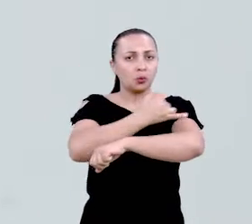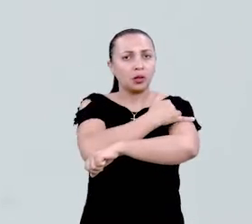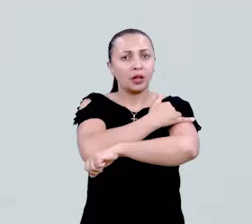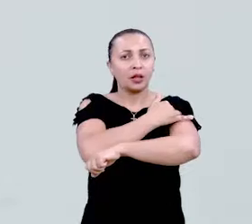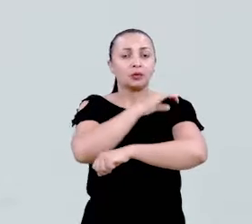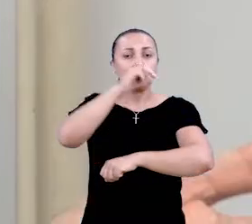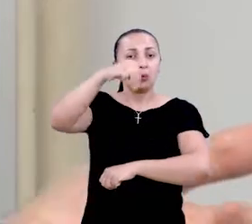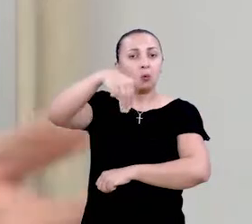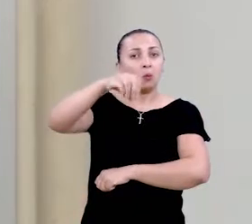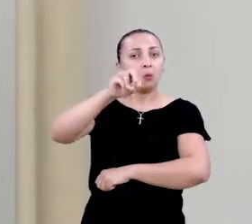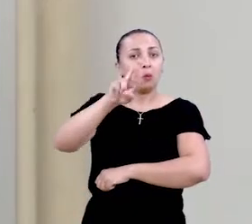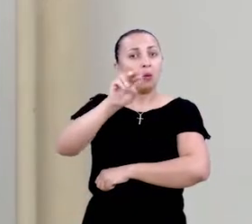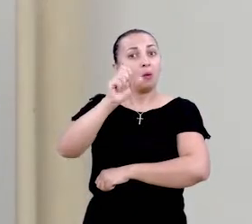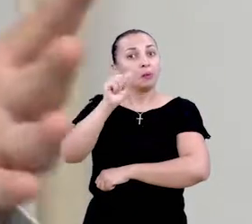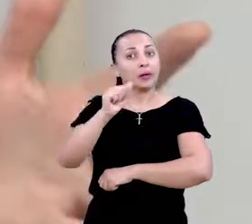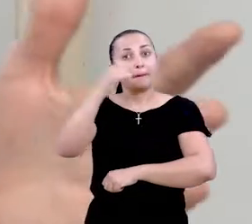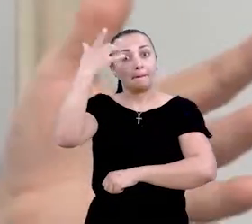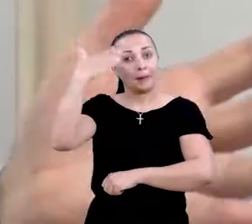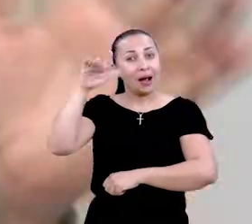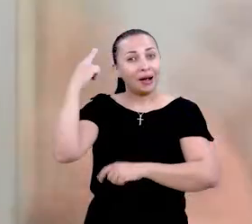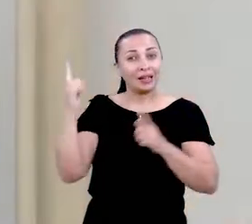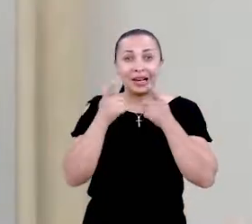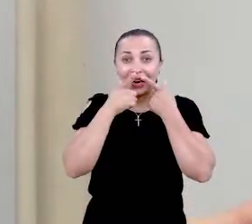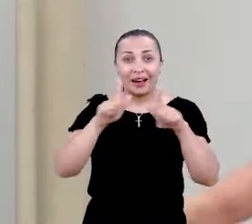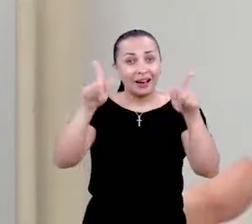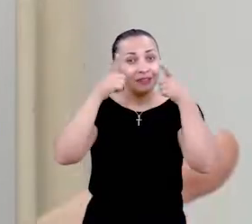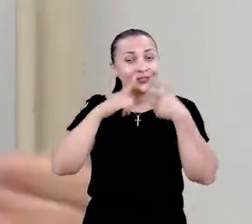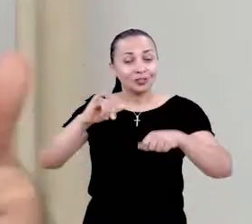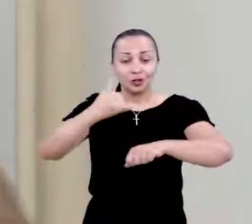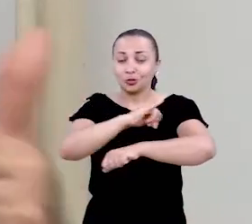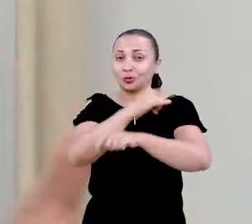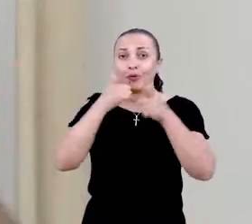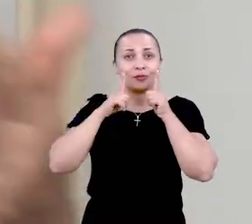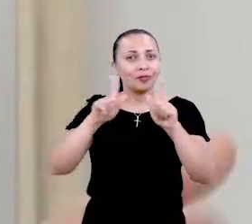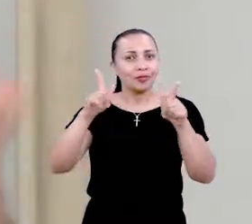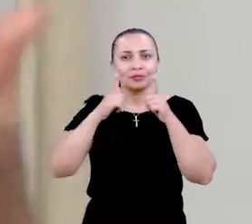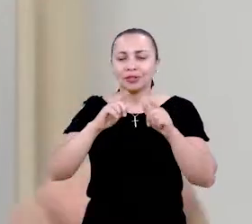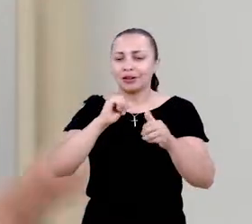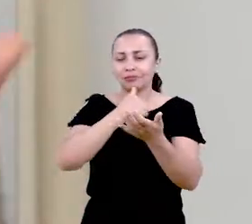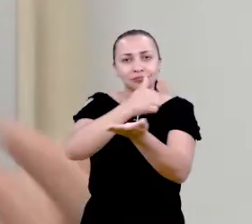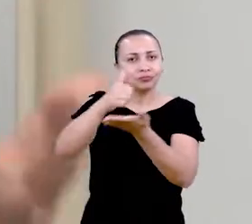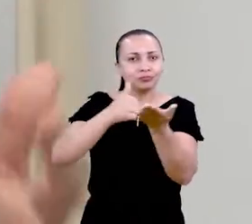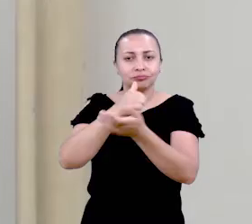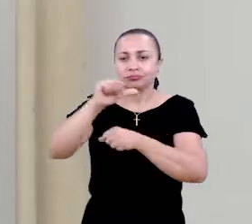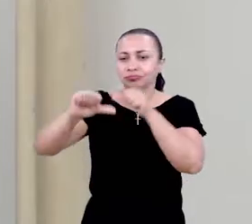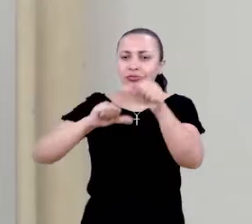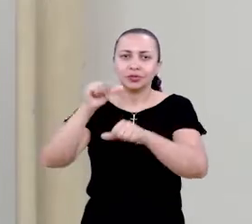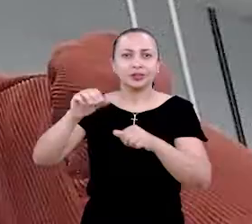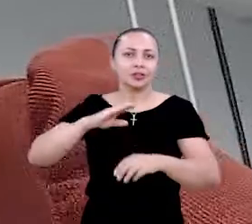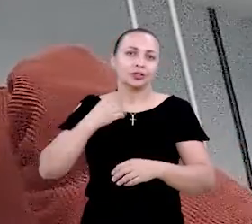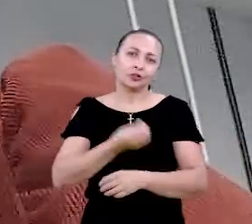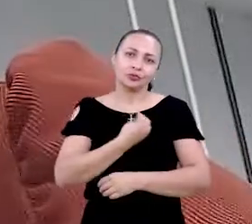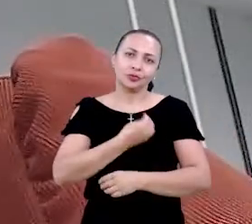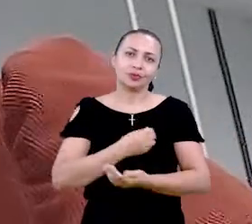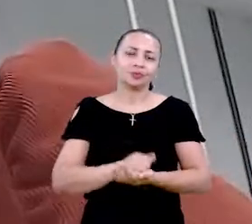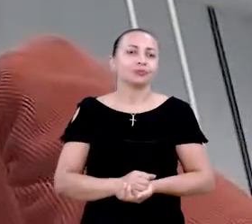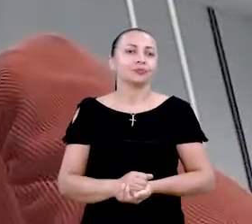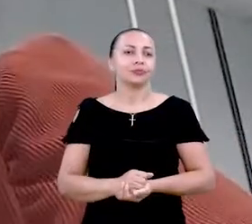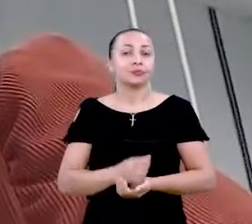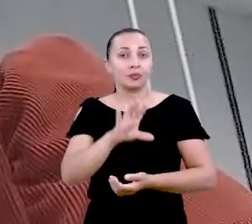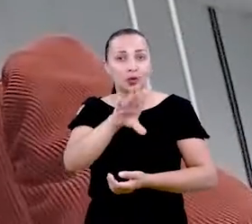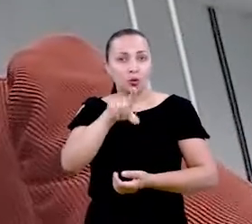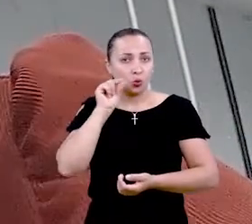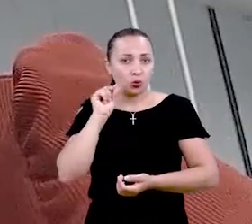obesidade mórbida com o tratamento convencional à base de mudança de estilo de vida. Eu resolvi fazer a